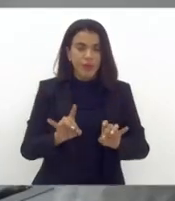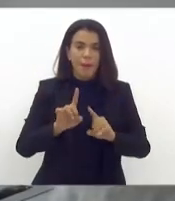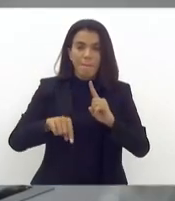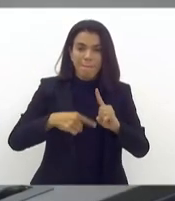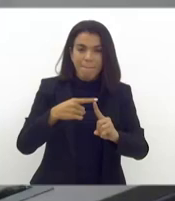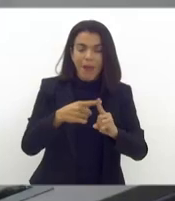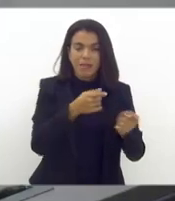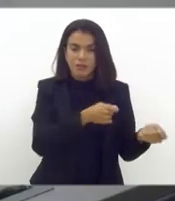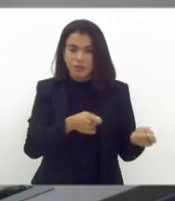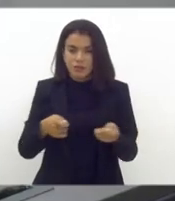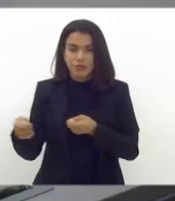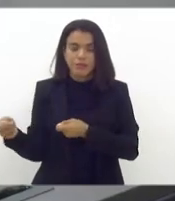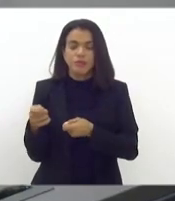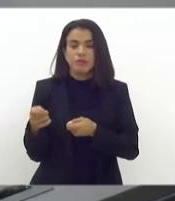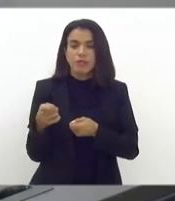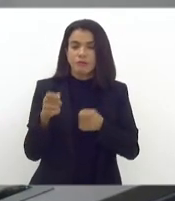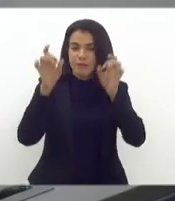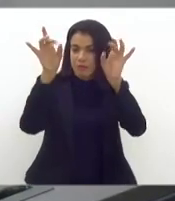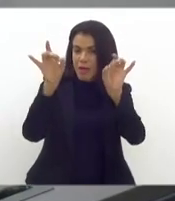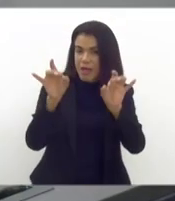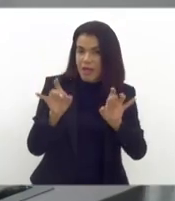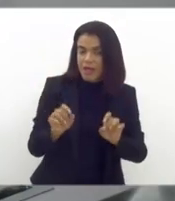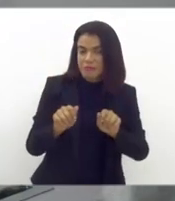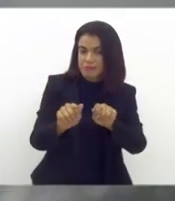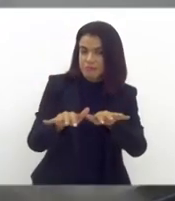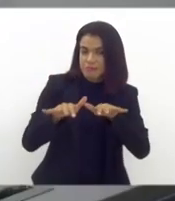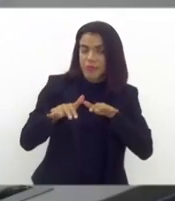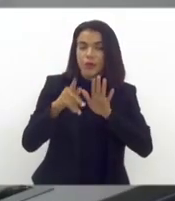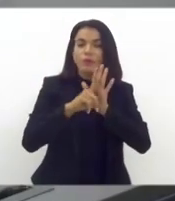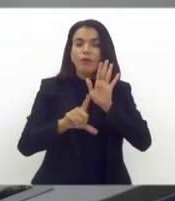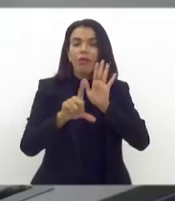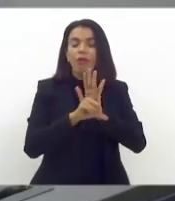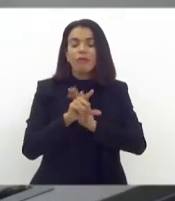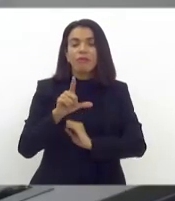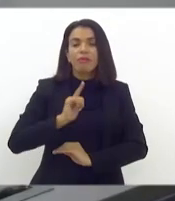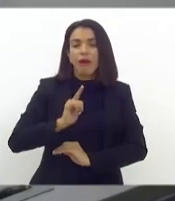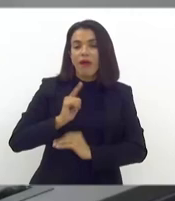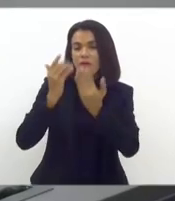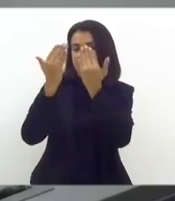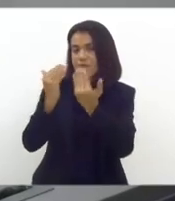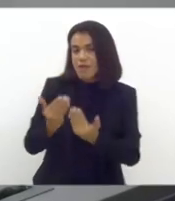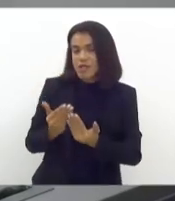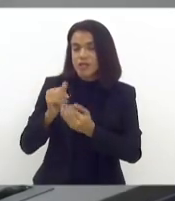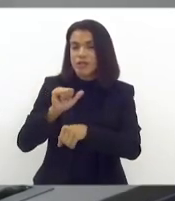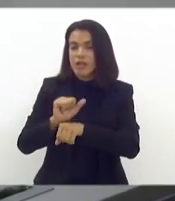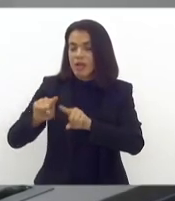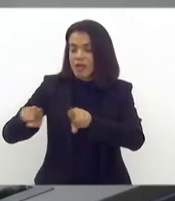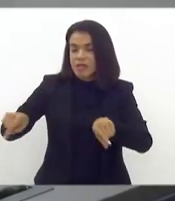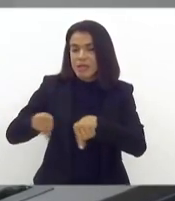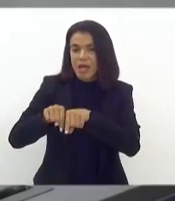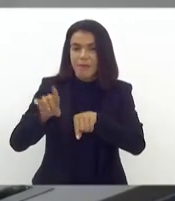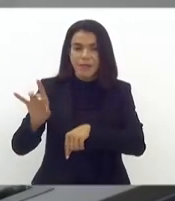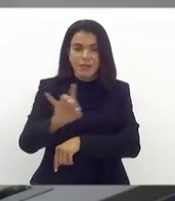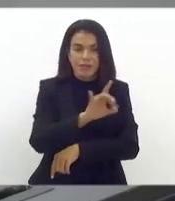sessões ordinárias, fazer uma sessão extraordinária só dos projetos que estão com vistas parados nos gabinetes ou retirados de